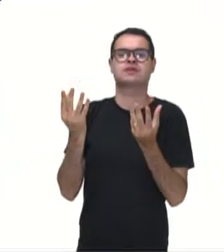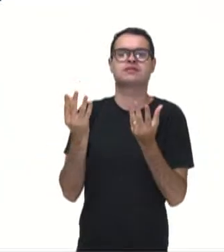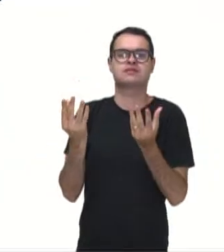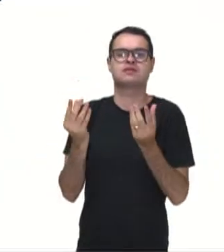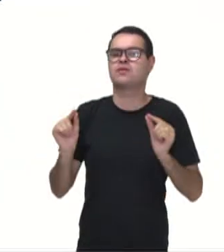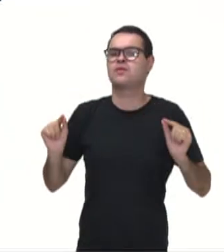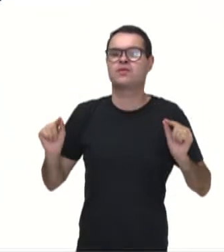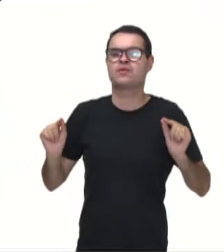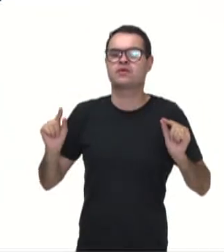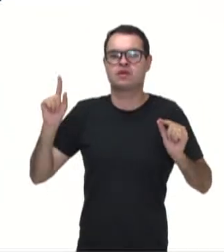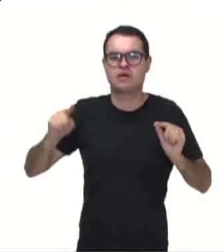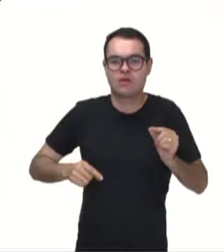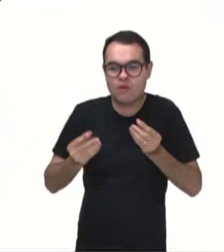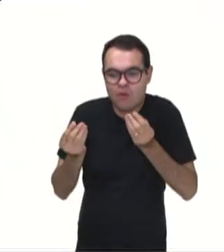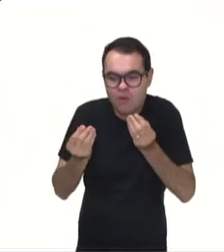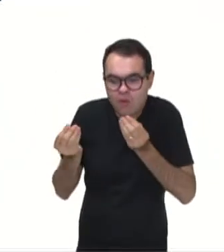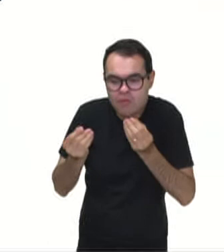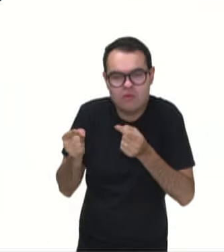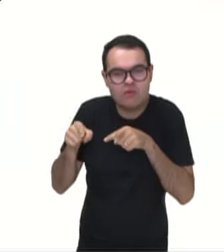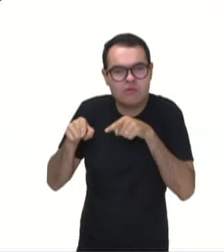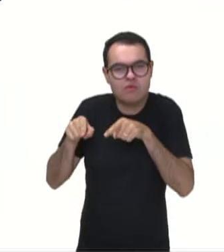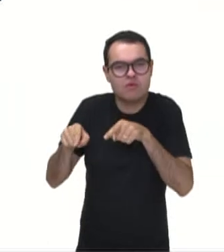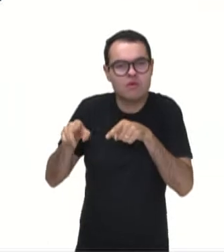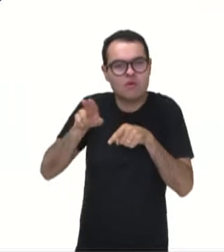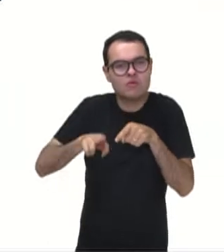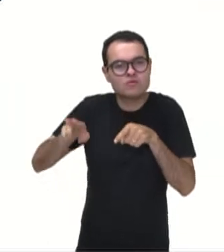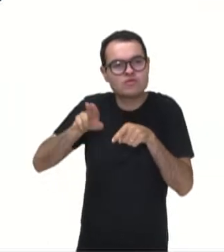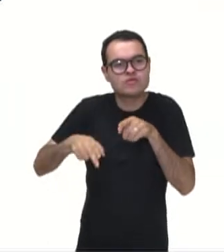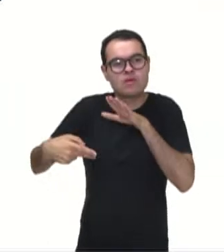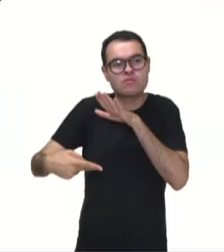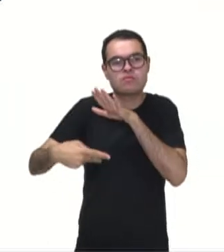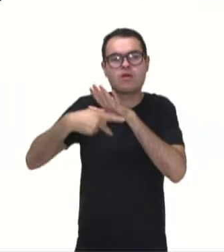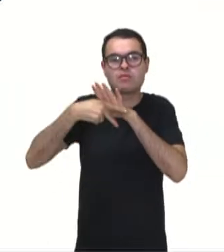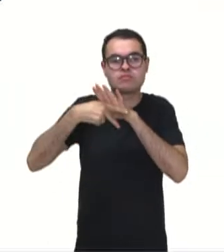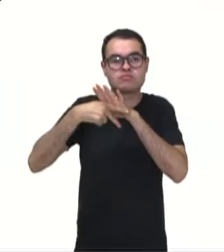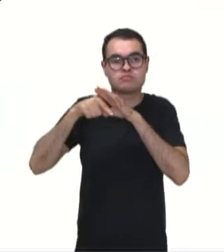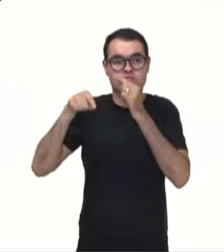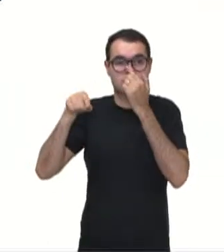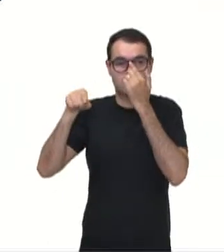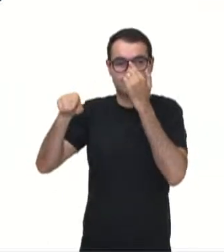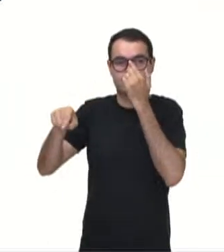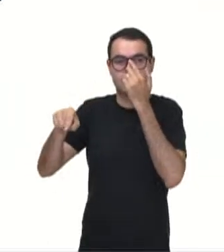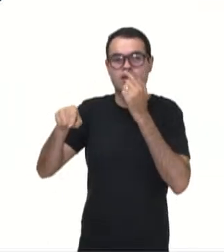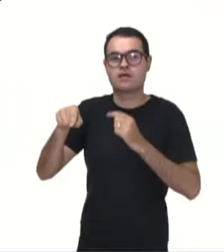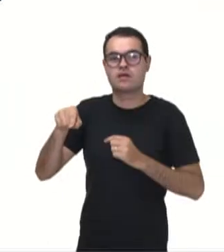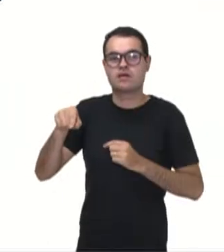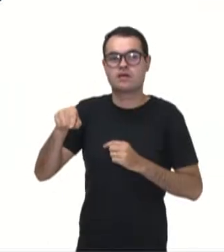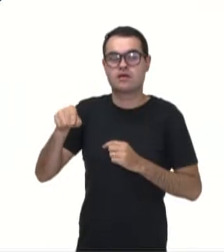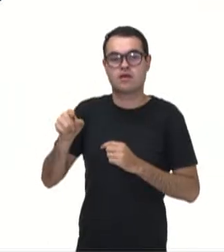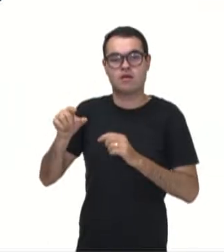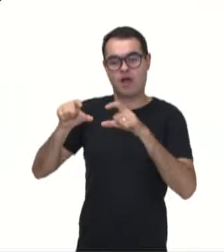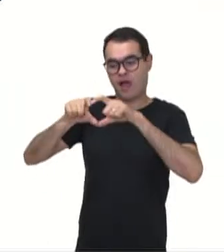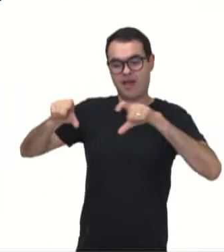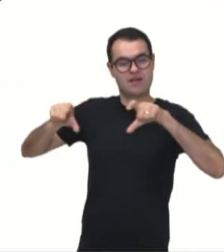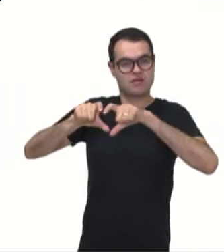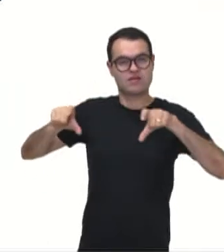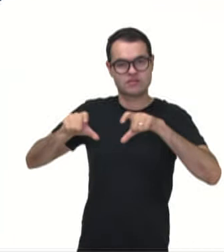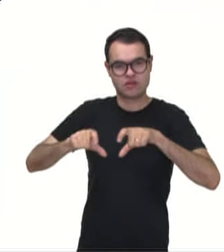sirve, evaluar e como há que usá-lo e conhecer como se forman las